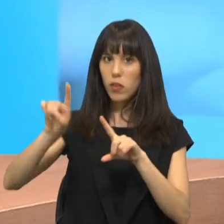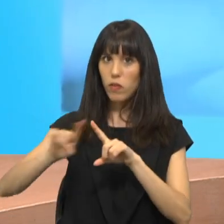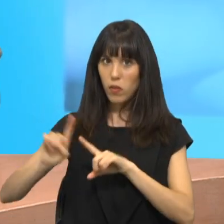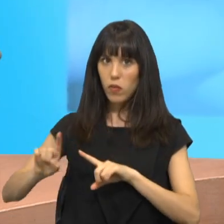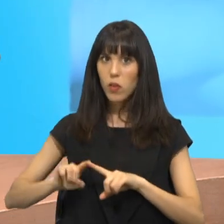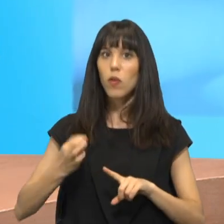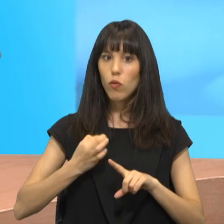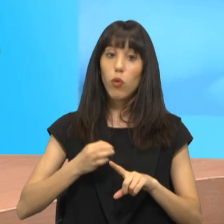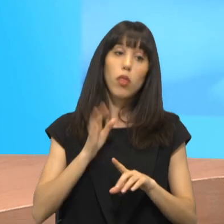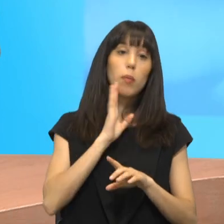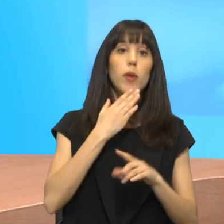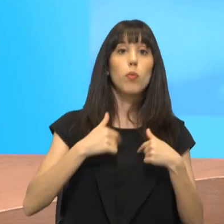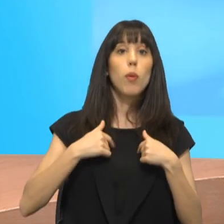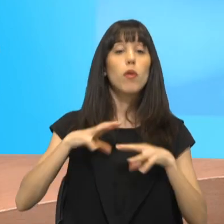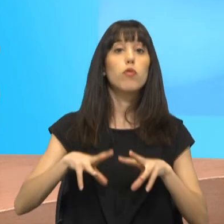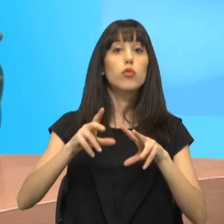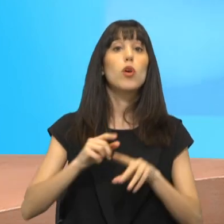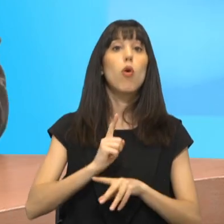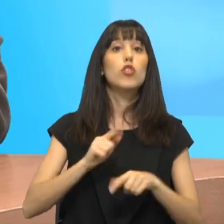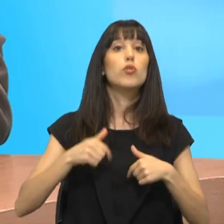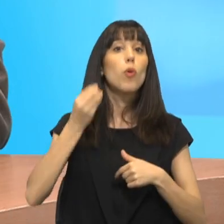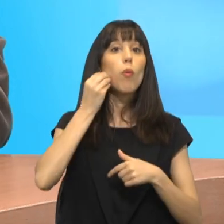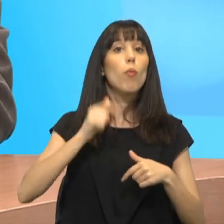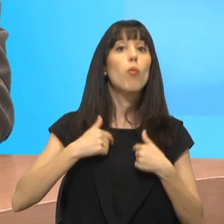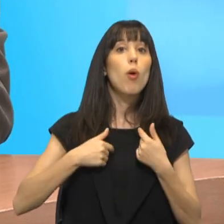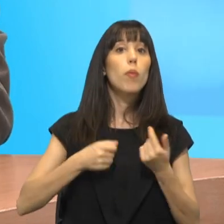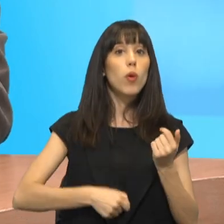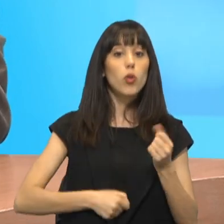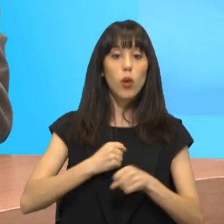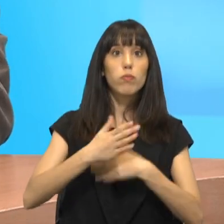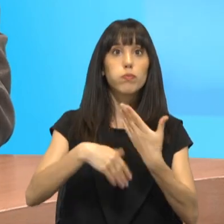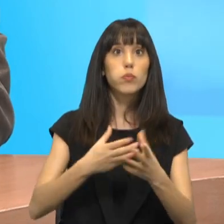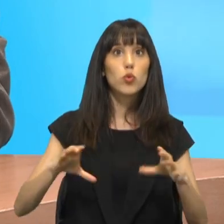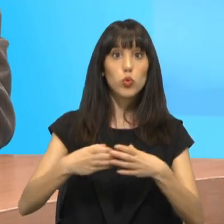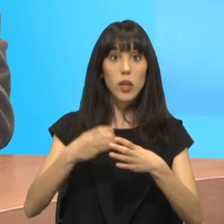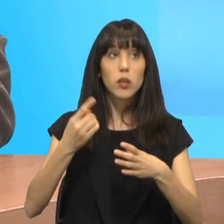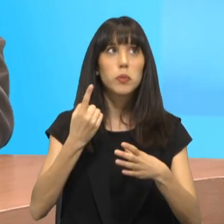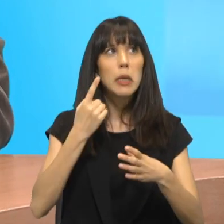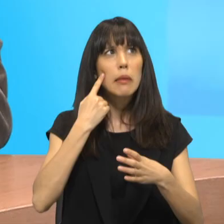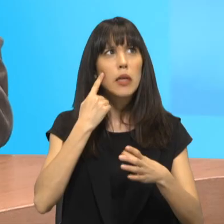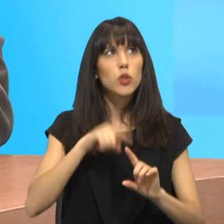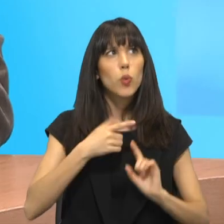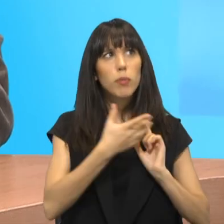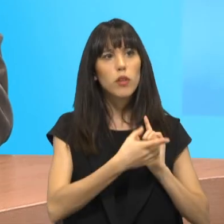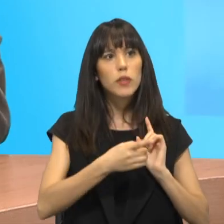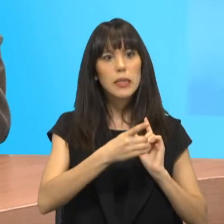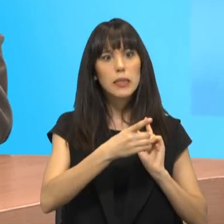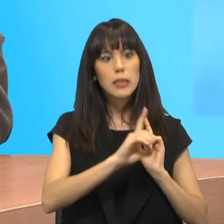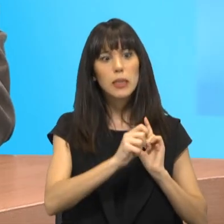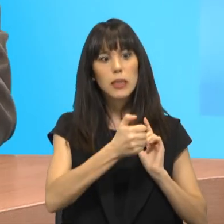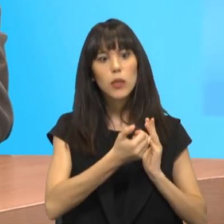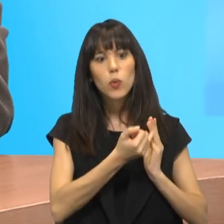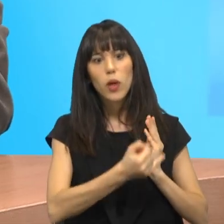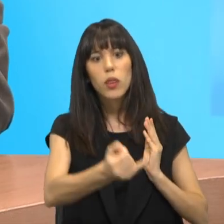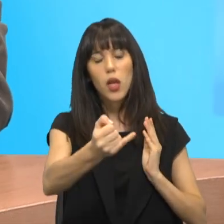as possibilidades e conforme a evolução do próprio catolicismo e da sociedade. Sobretudo a partir, deixe-me dizer, de 65 em diante, essa mudança